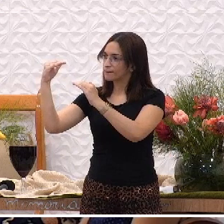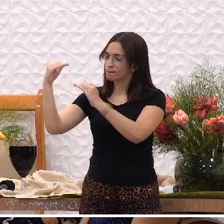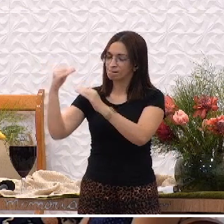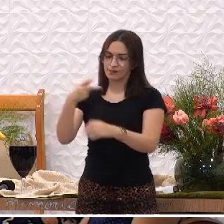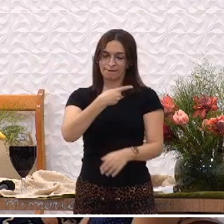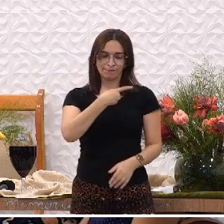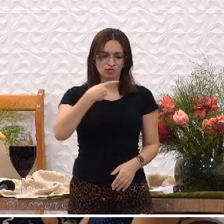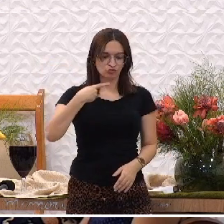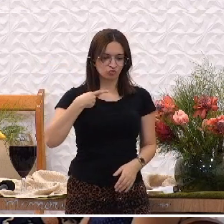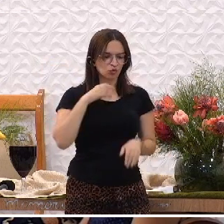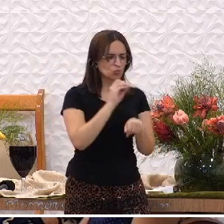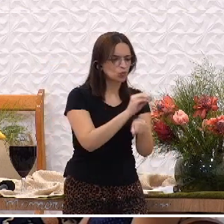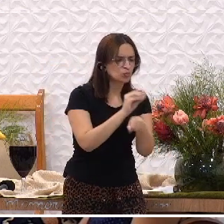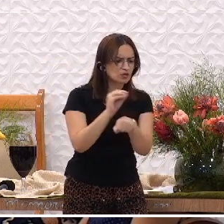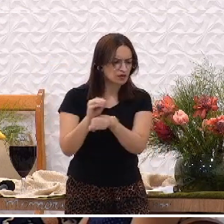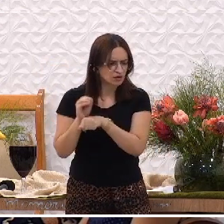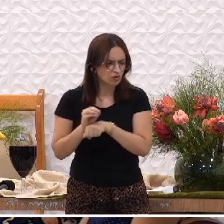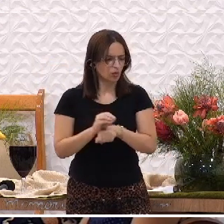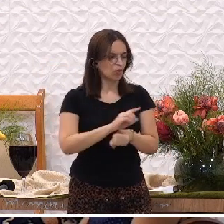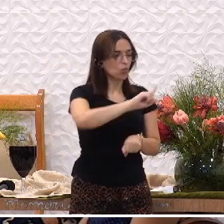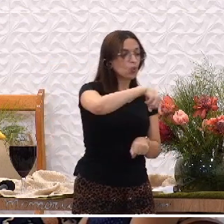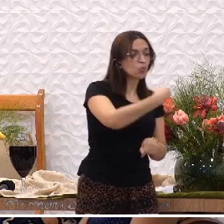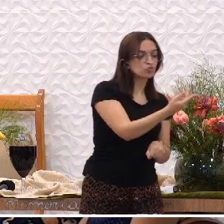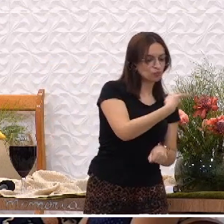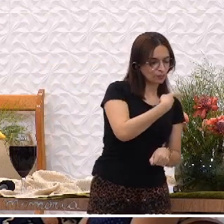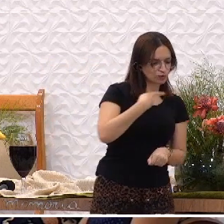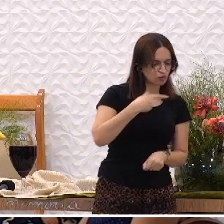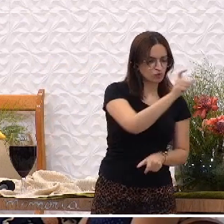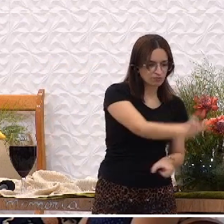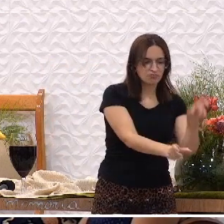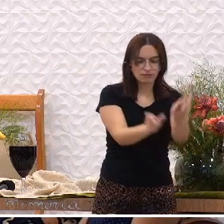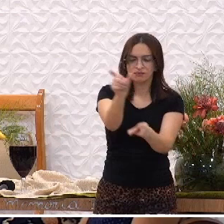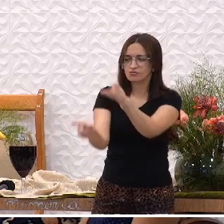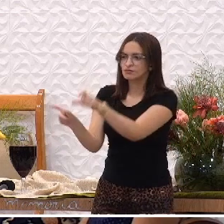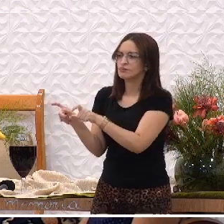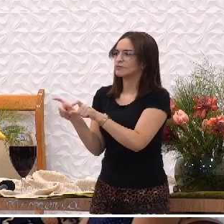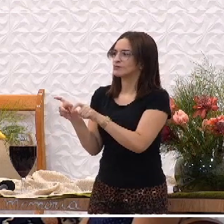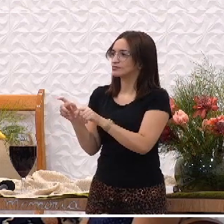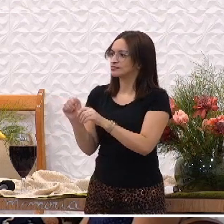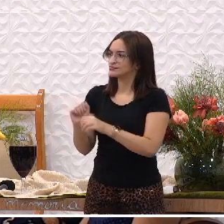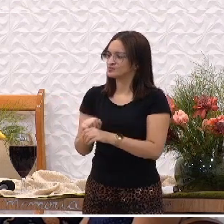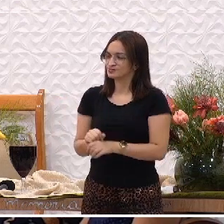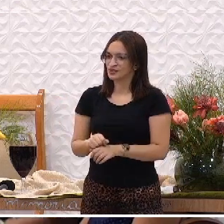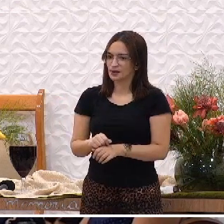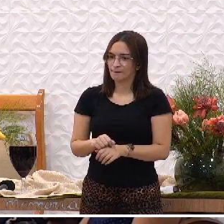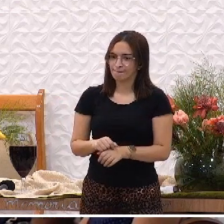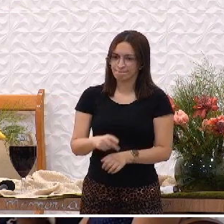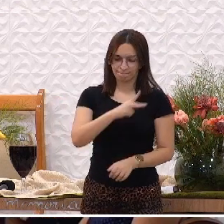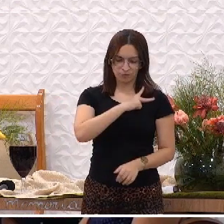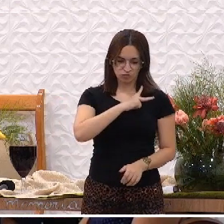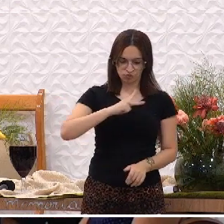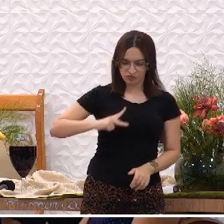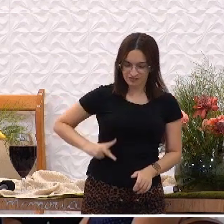estão pastoreando os conselhos. Então a gente, às vezes, até pelo nome que se dá, né? Tipo, presidente é um nome que a